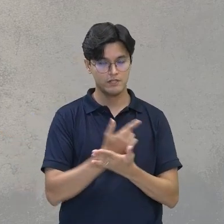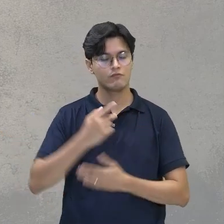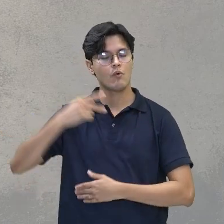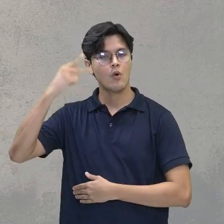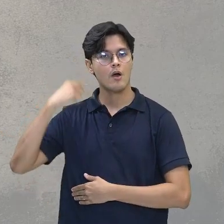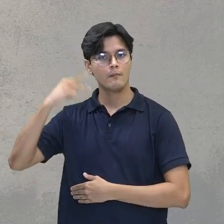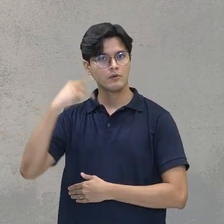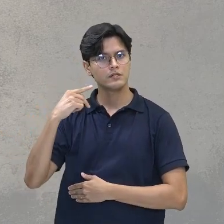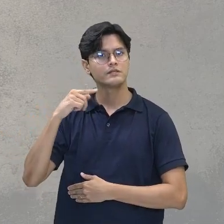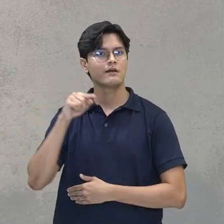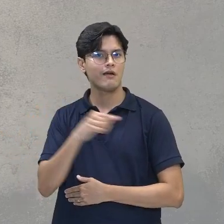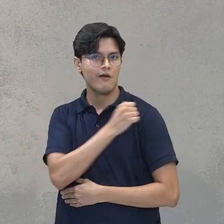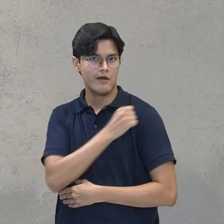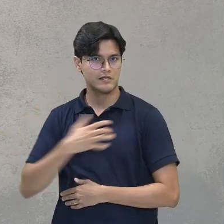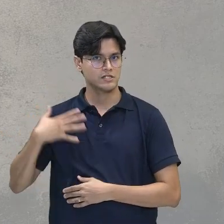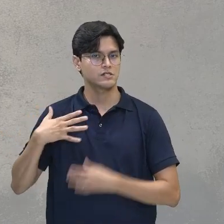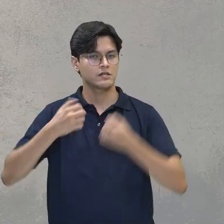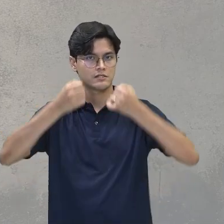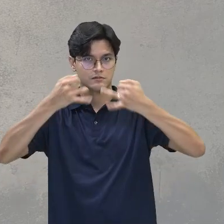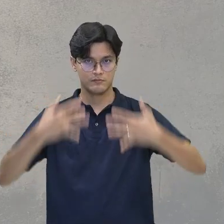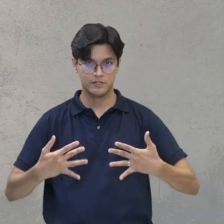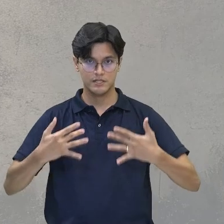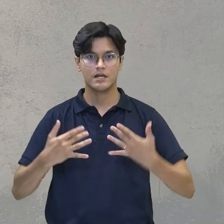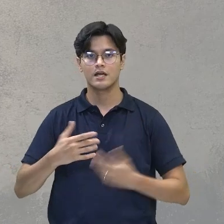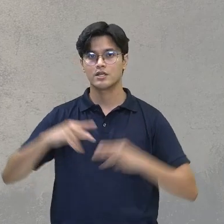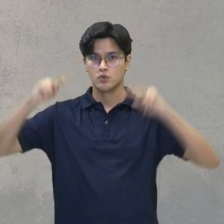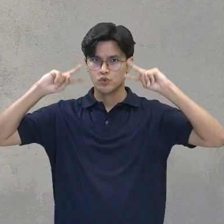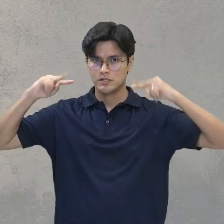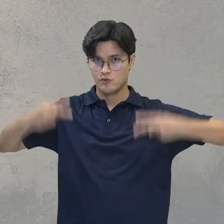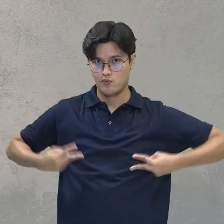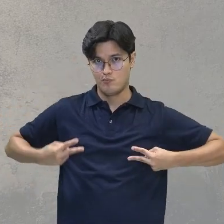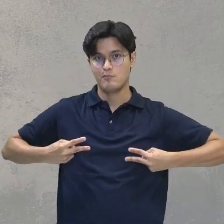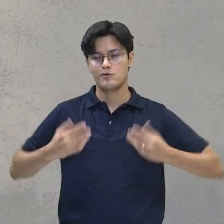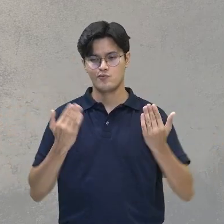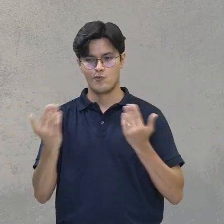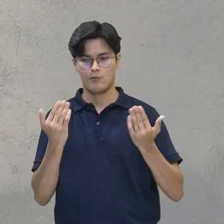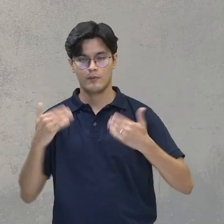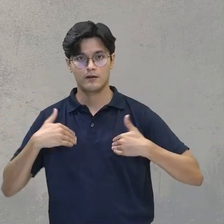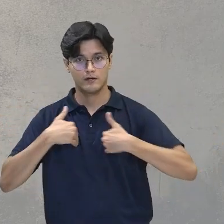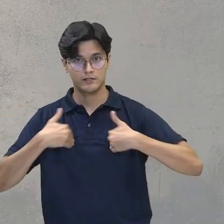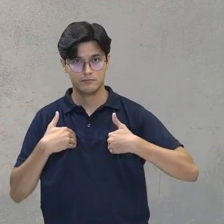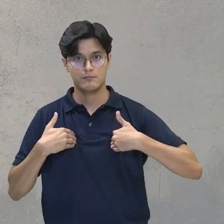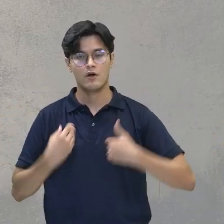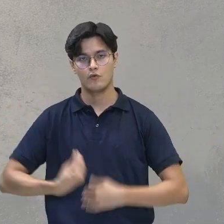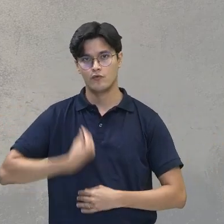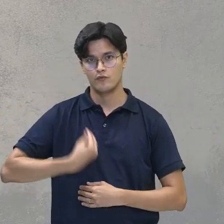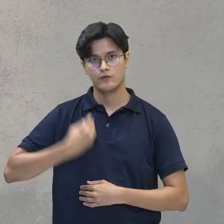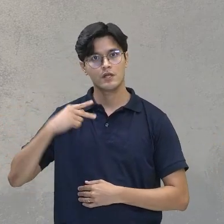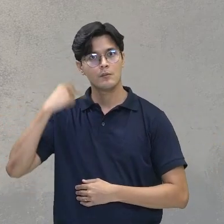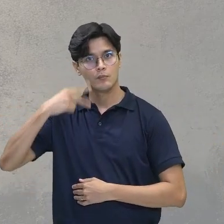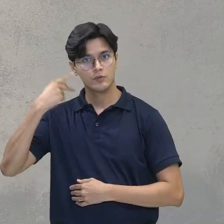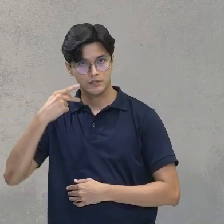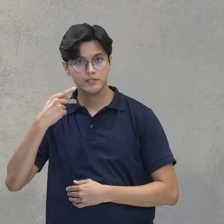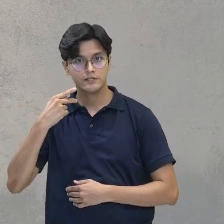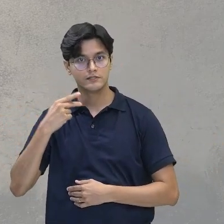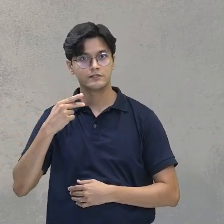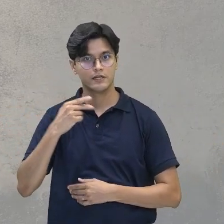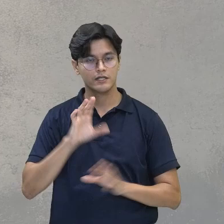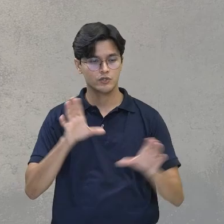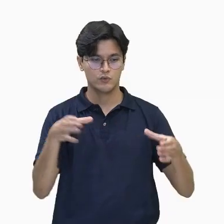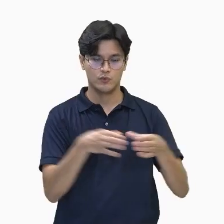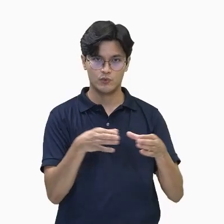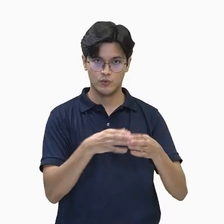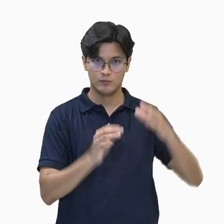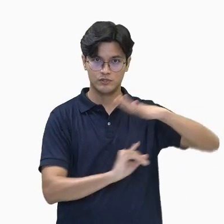vai afirmar que o homem é um animal político e que o Estado é a forma mais elevada de associação